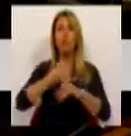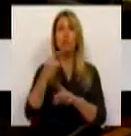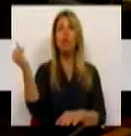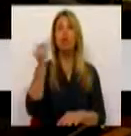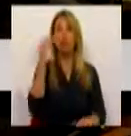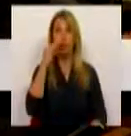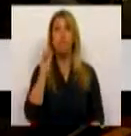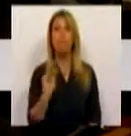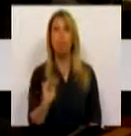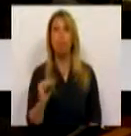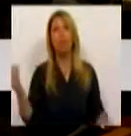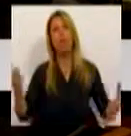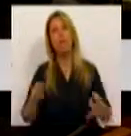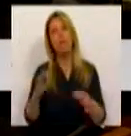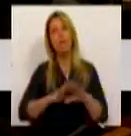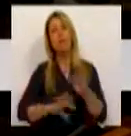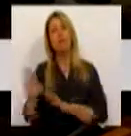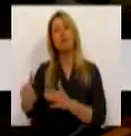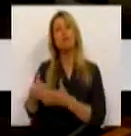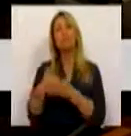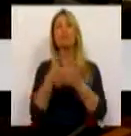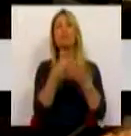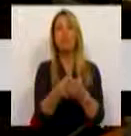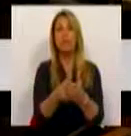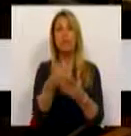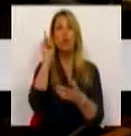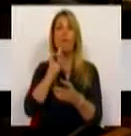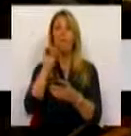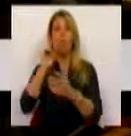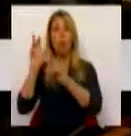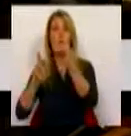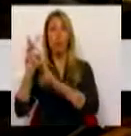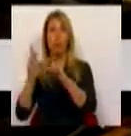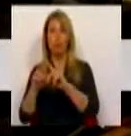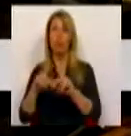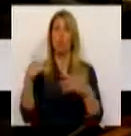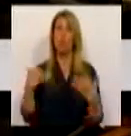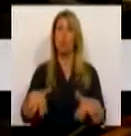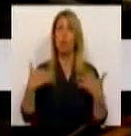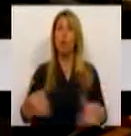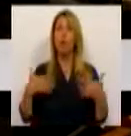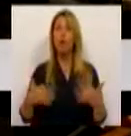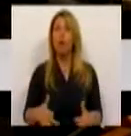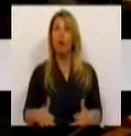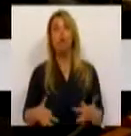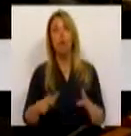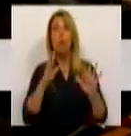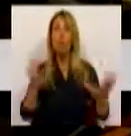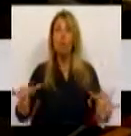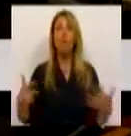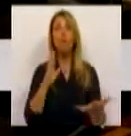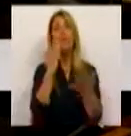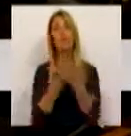instituições bancárias, têm feito processos de imparização relativamente agressiva, o que nos pode dar boas perspectivas de